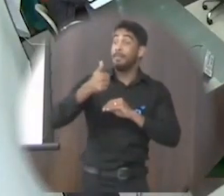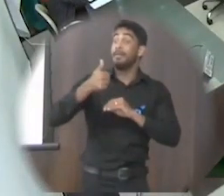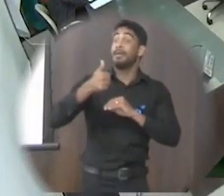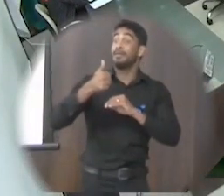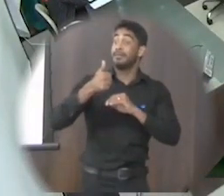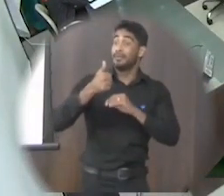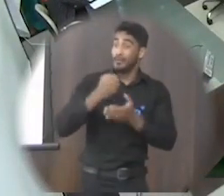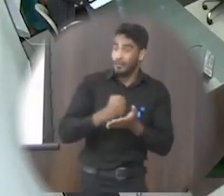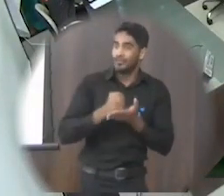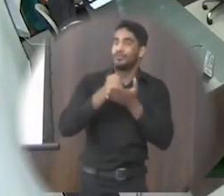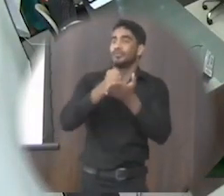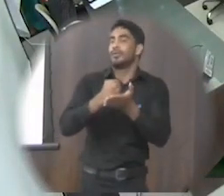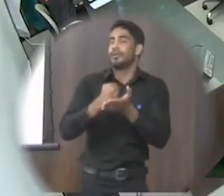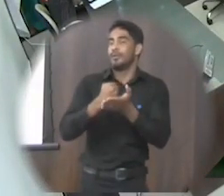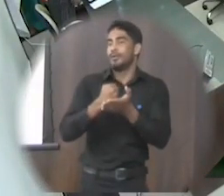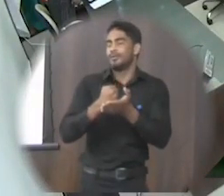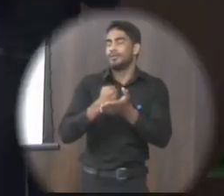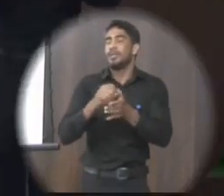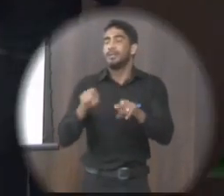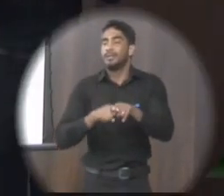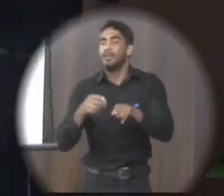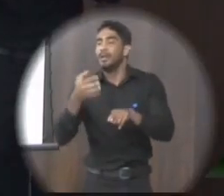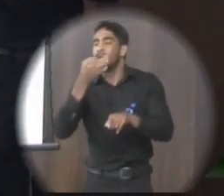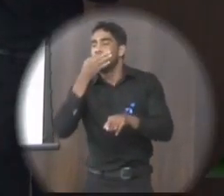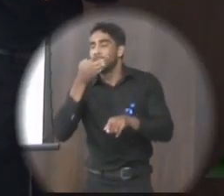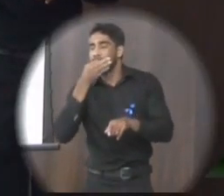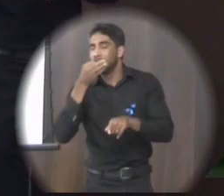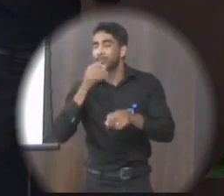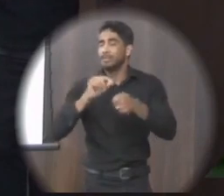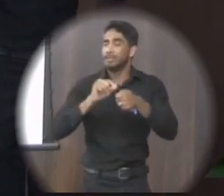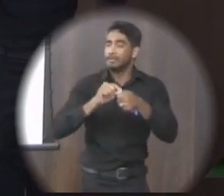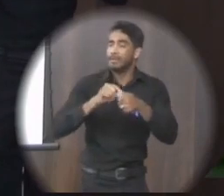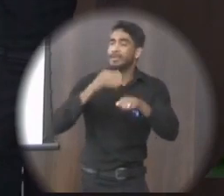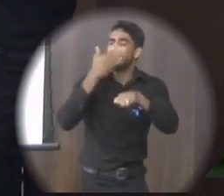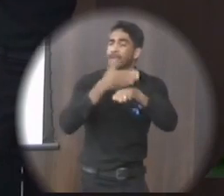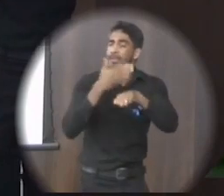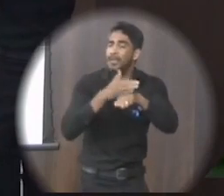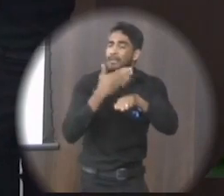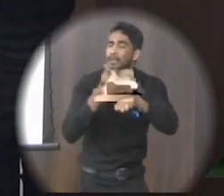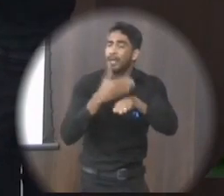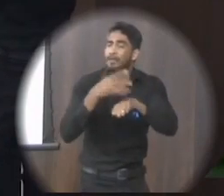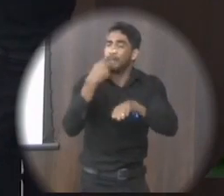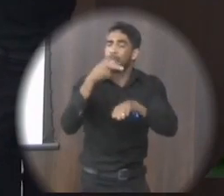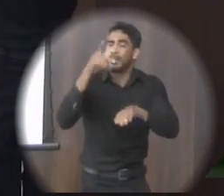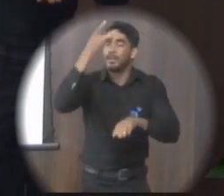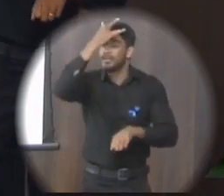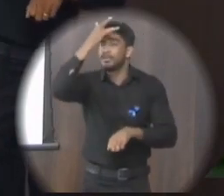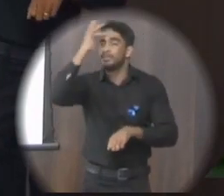sugerimos estar realizando esse treinamento para,